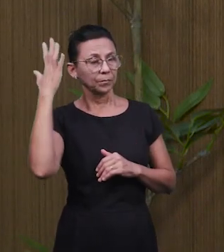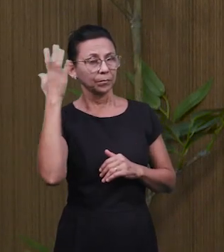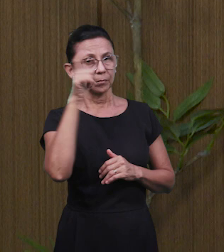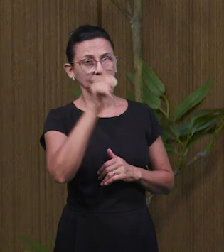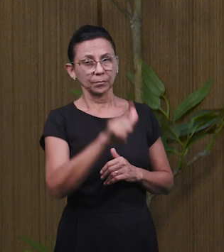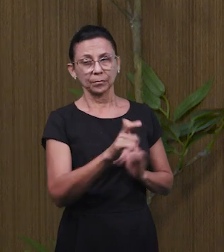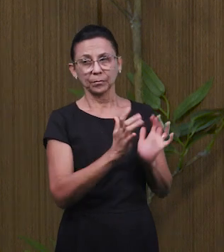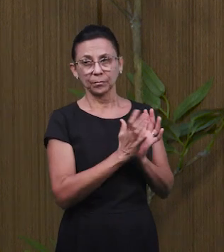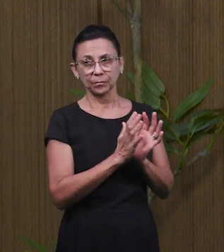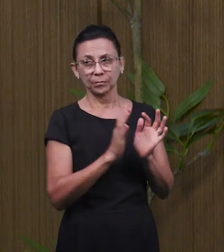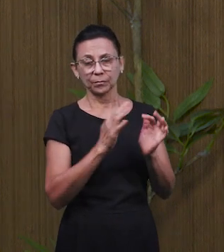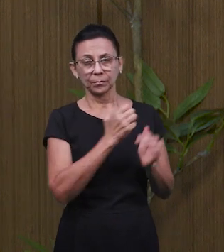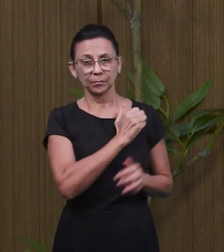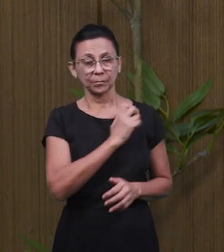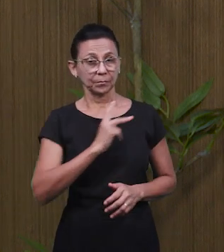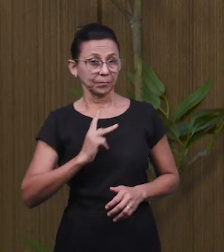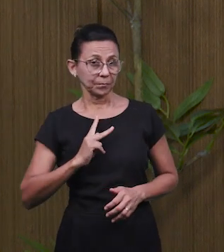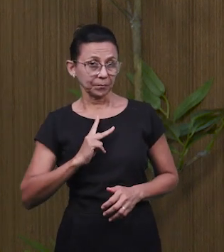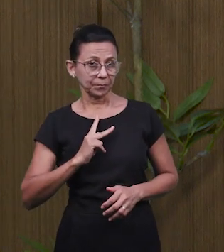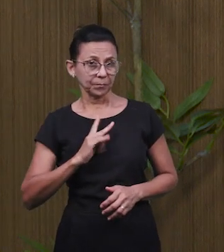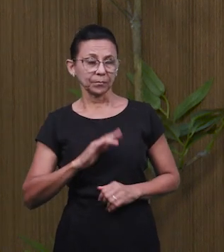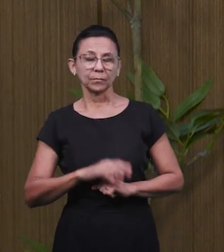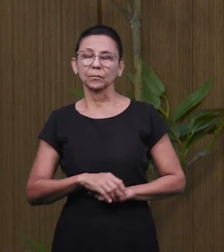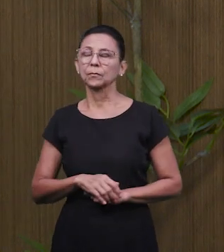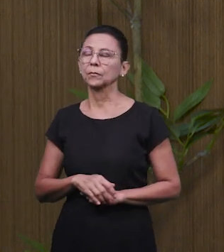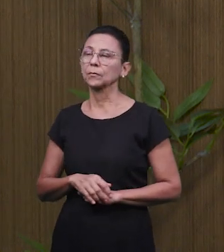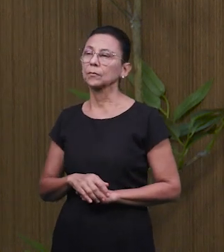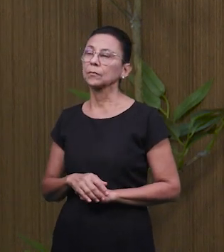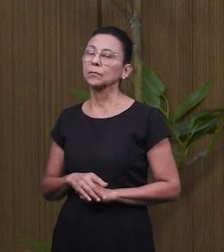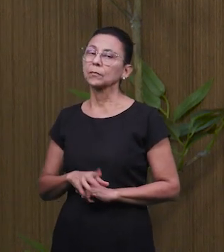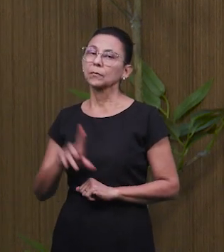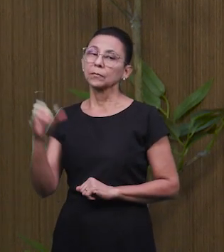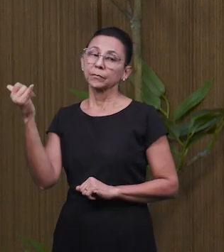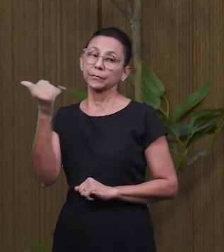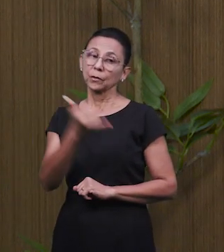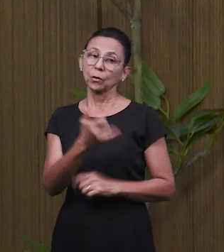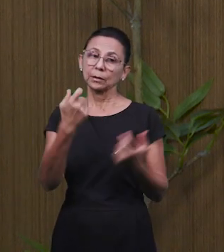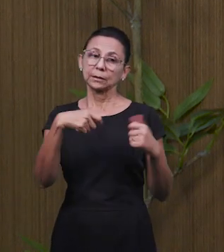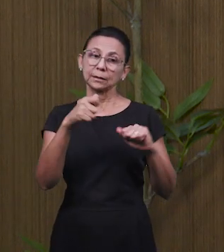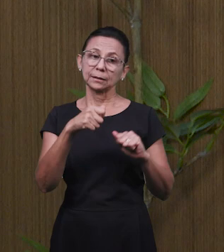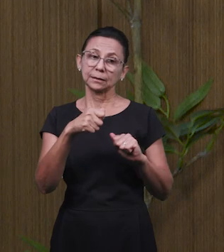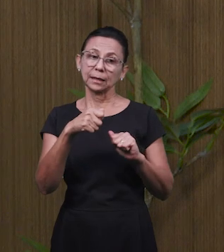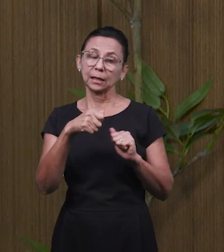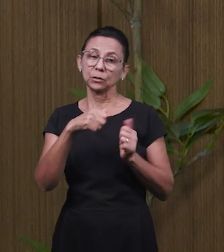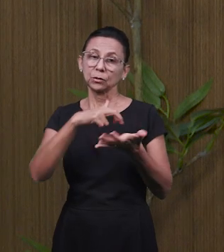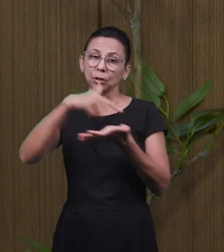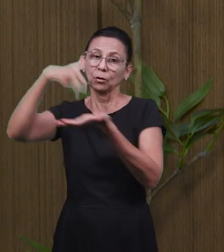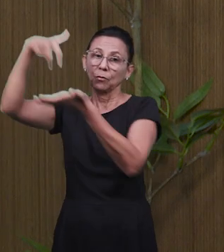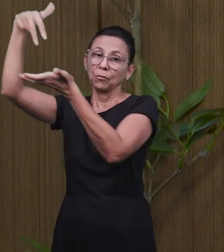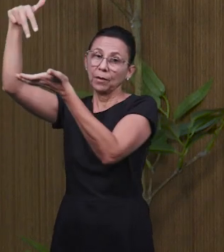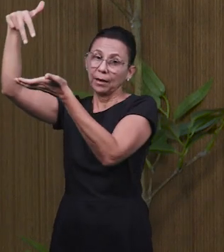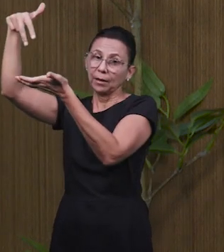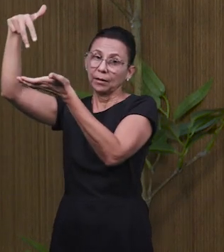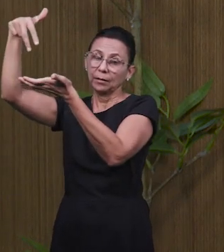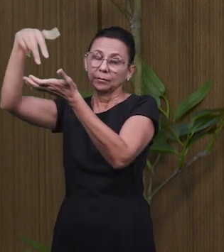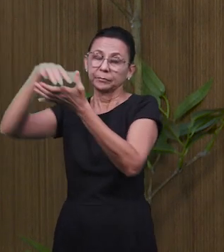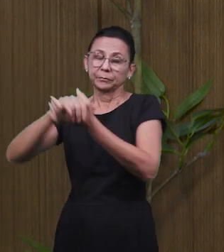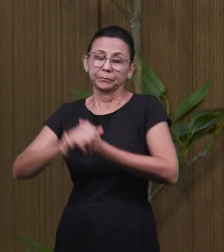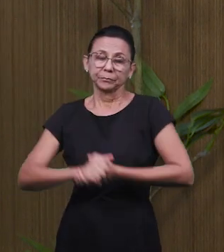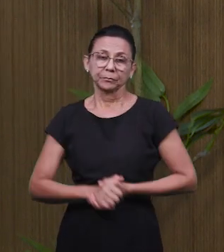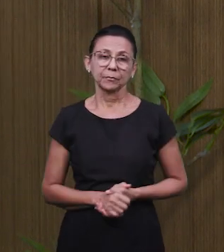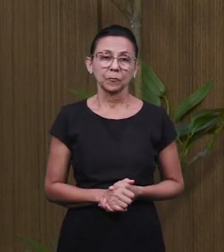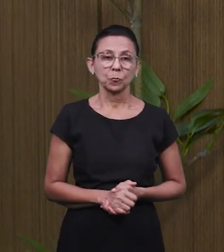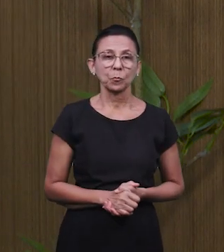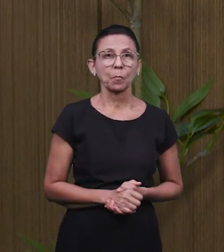Depois, ele diz aos apóstolos uma coisa: é necessário que eu vá para o Pai. Porque se eu não